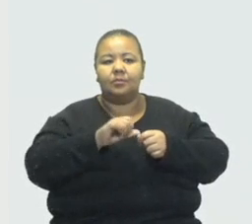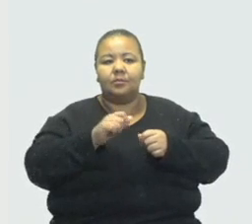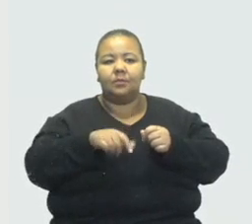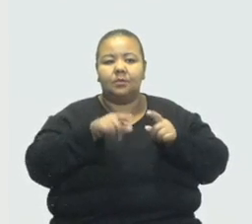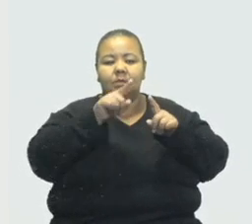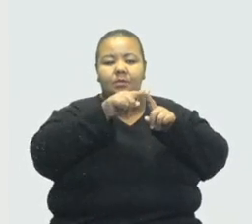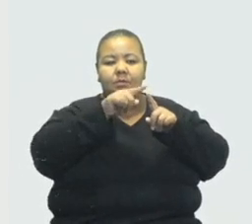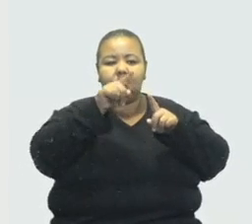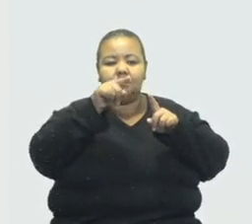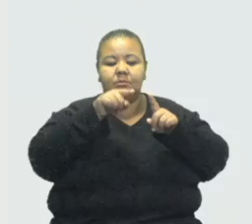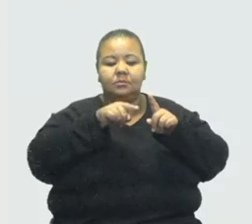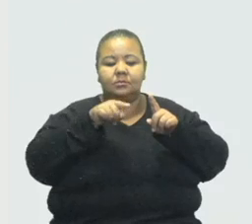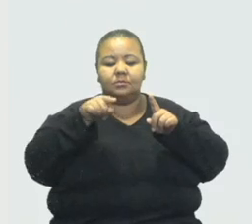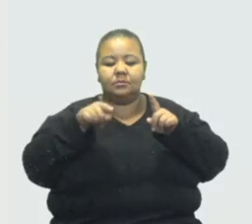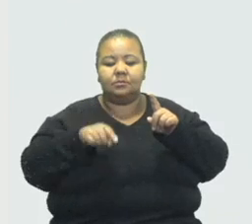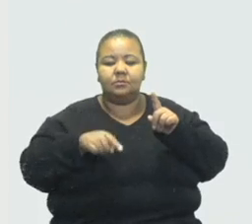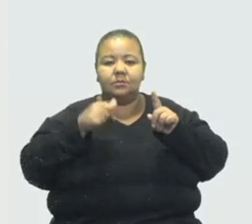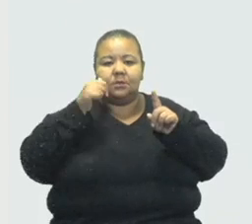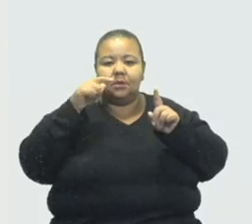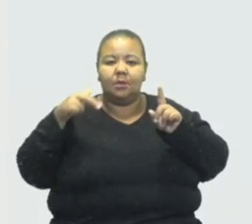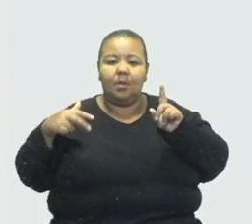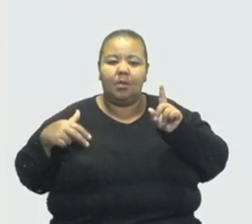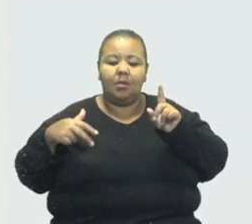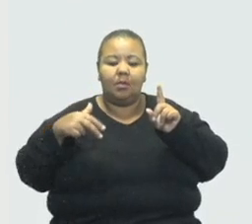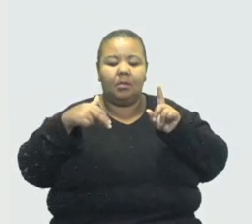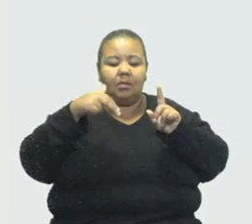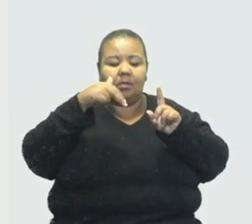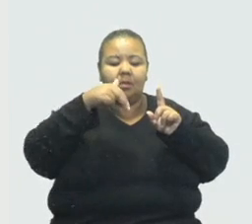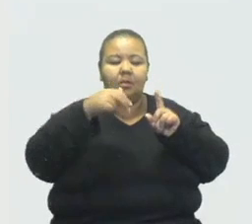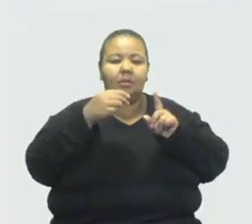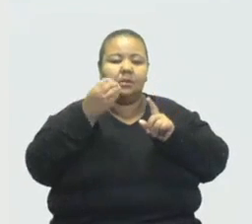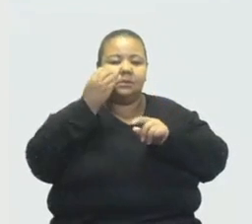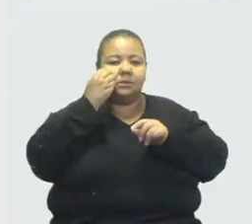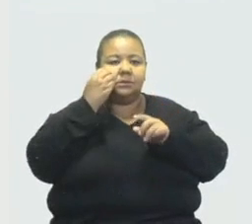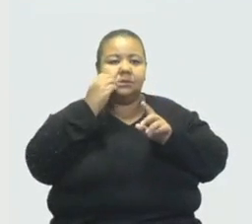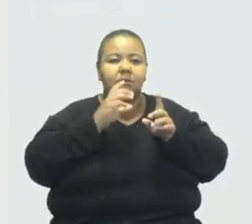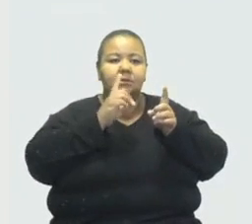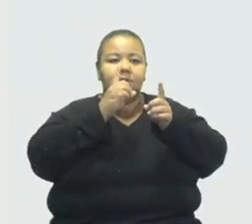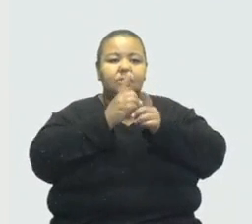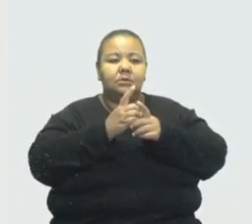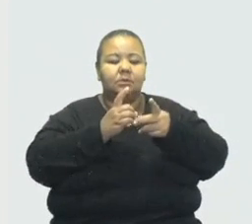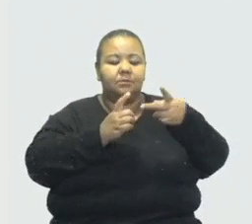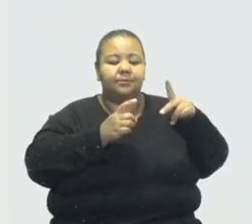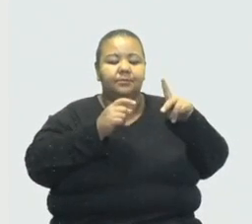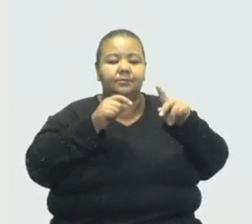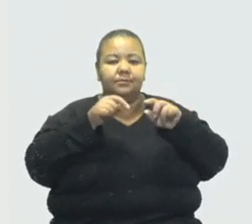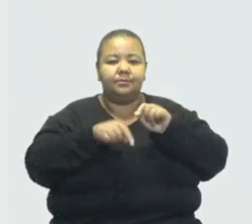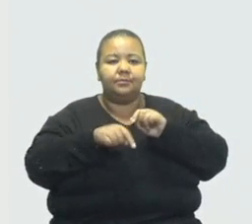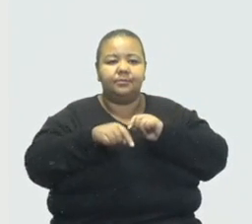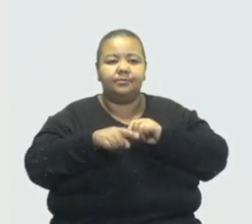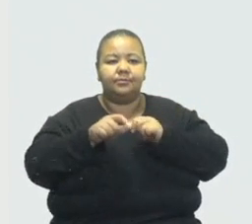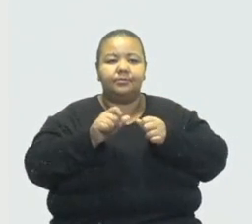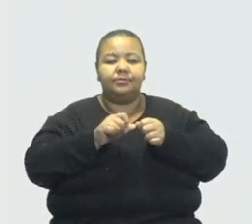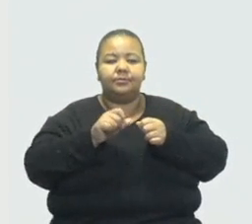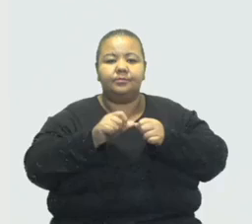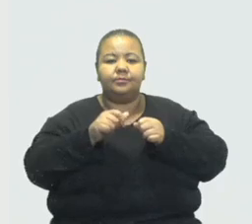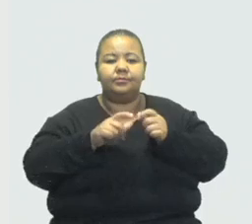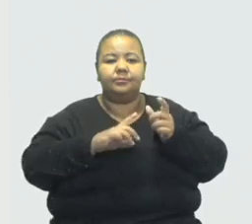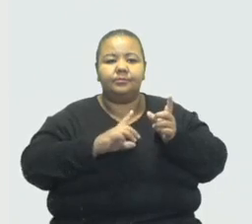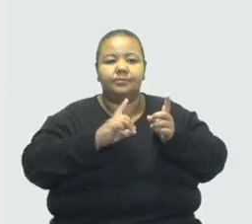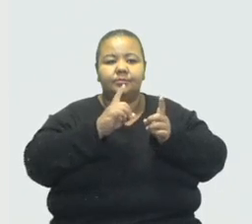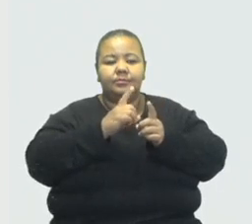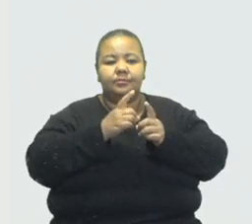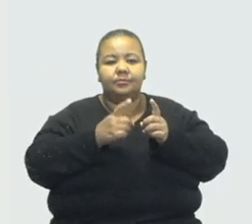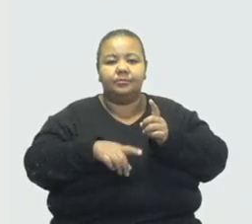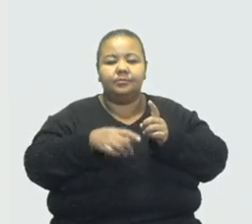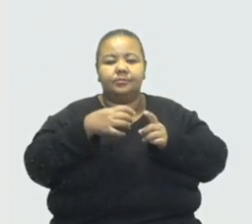uma escada. Então, a gente busca encontrar essa possibilidade aqui para resolver a nossa